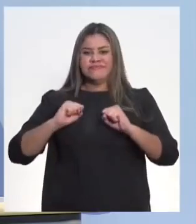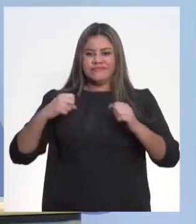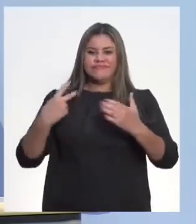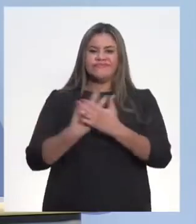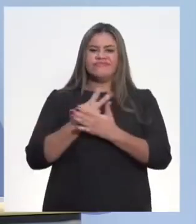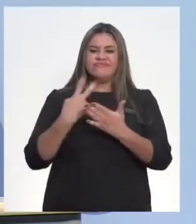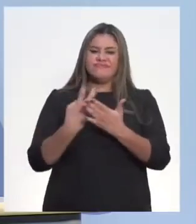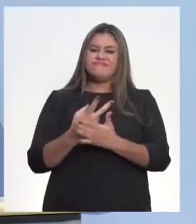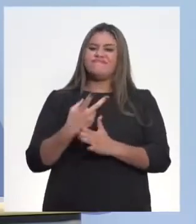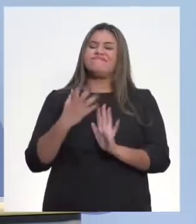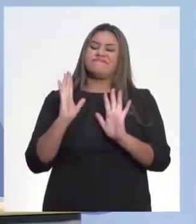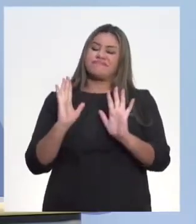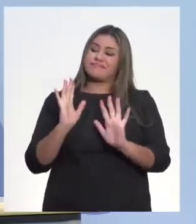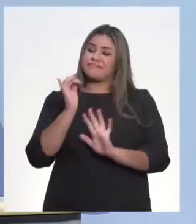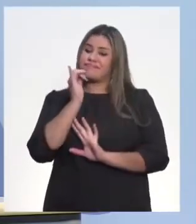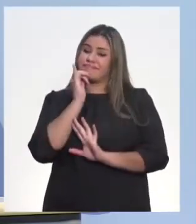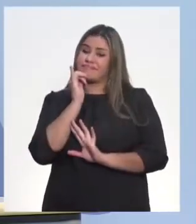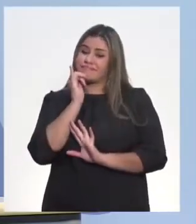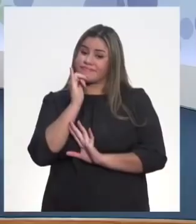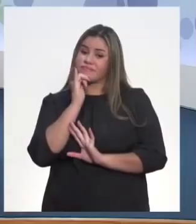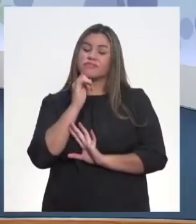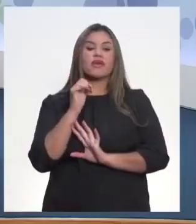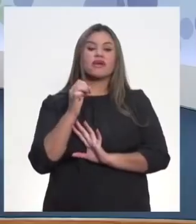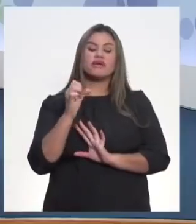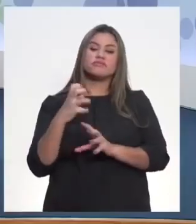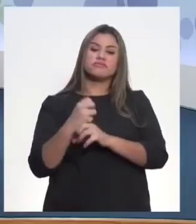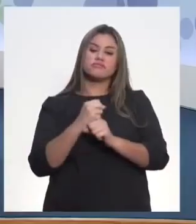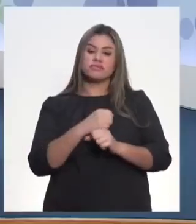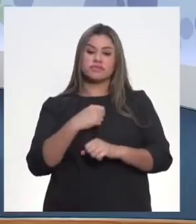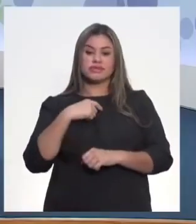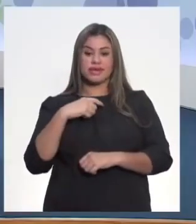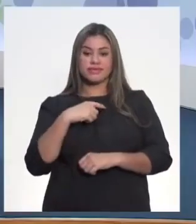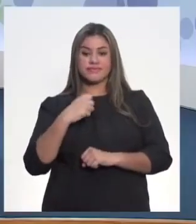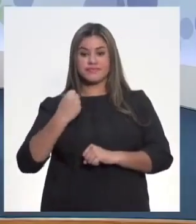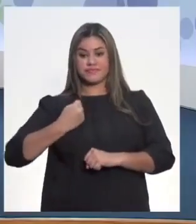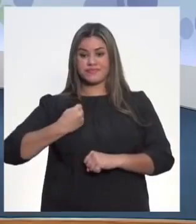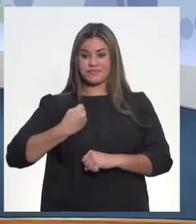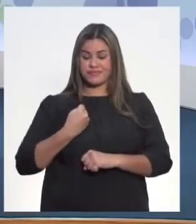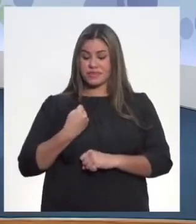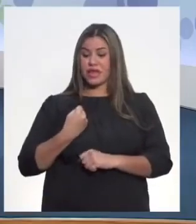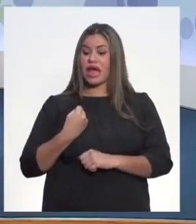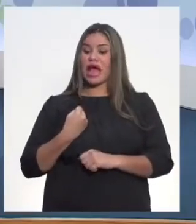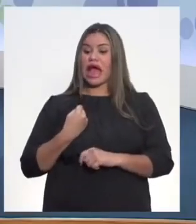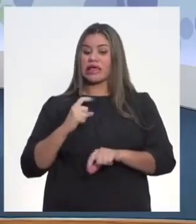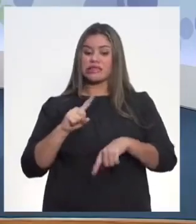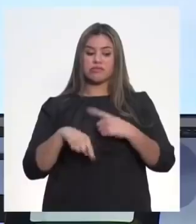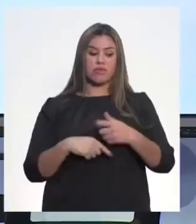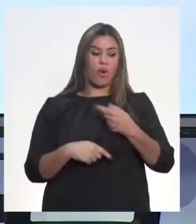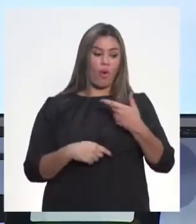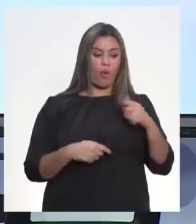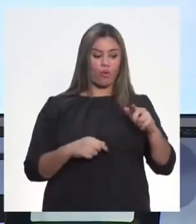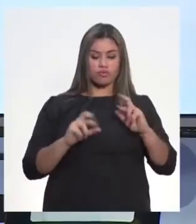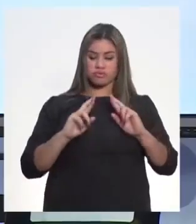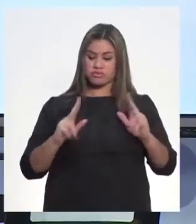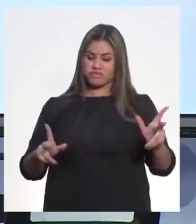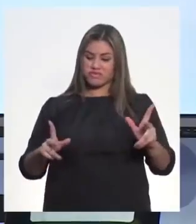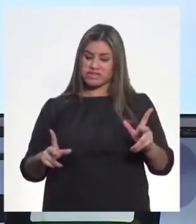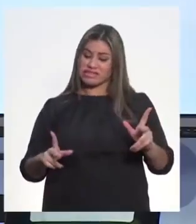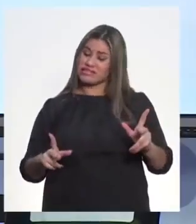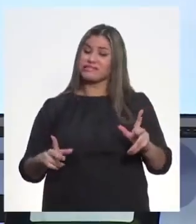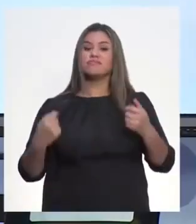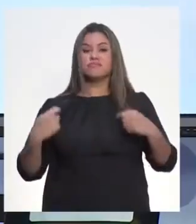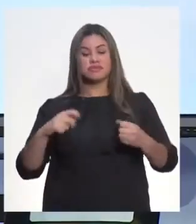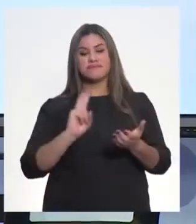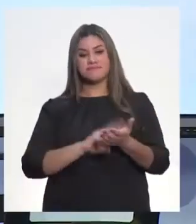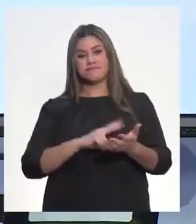daria tal valor e deu outro? Exato. Então talvez interpretar também esses valores. Exato. Então observem como a gente tem interpretação